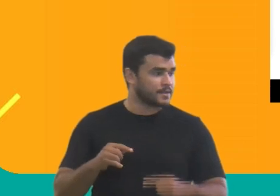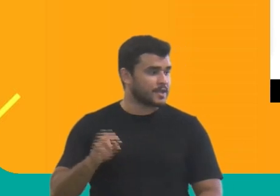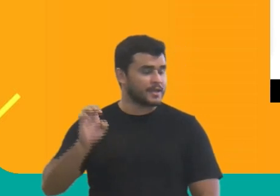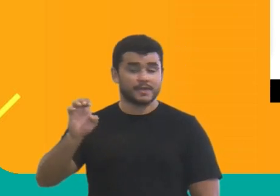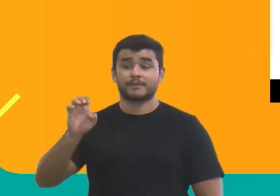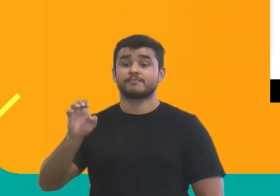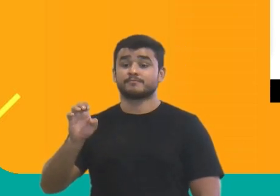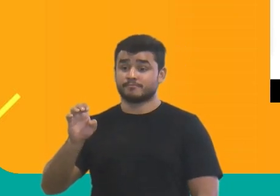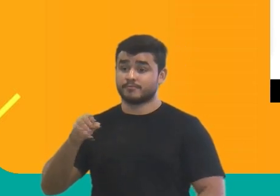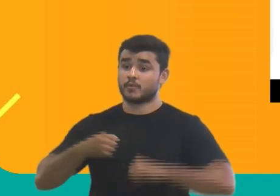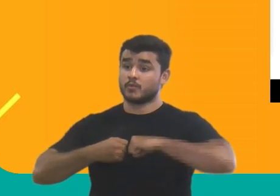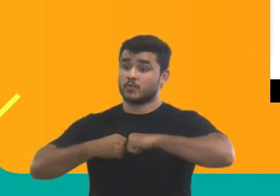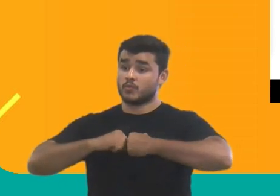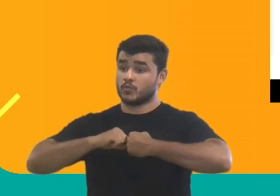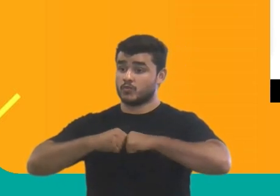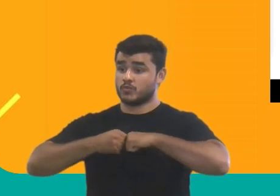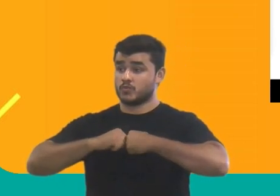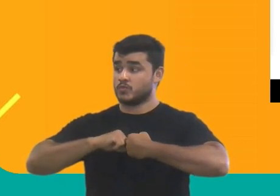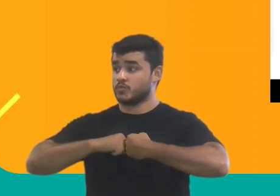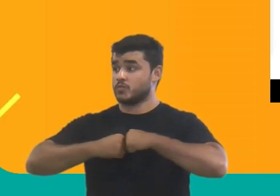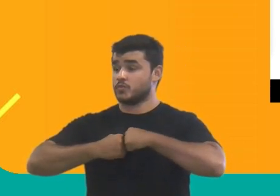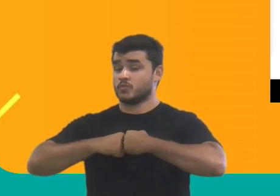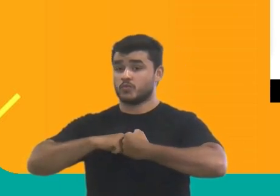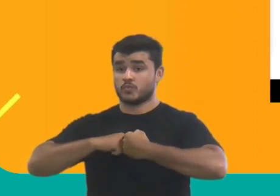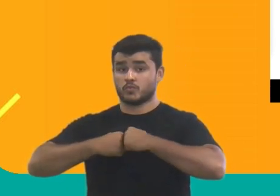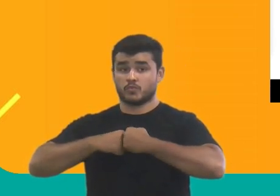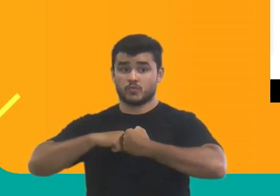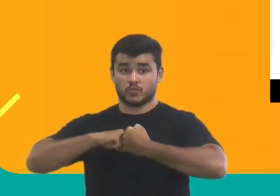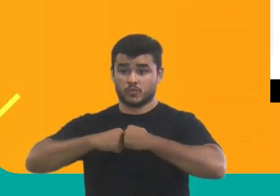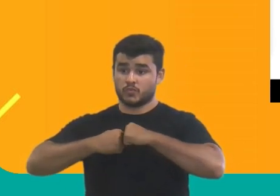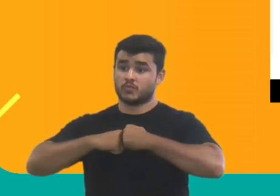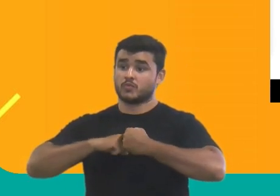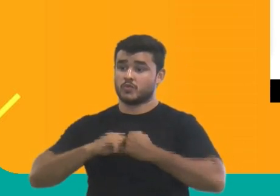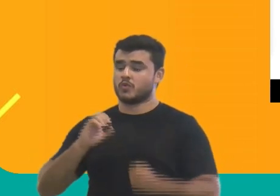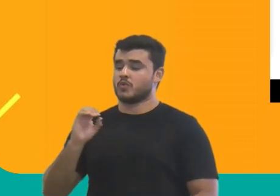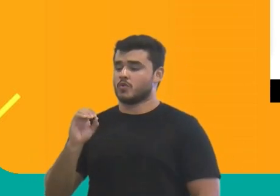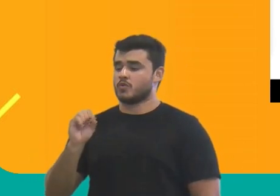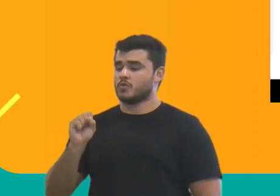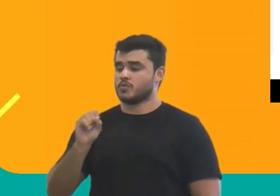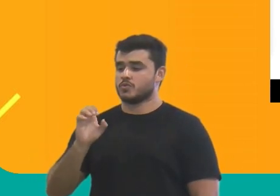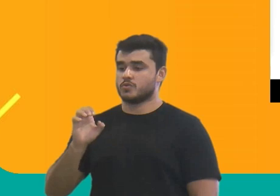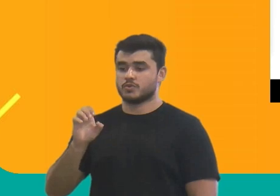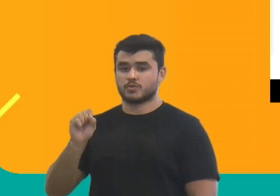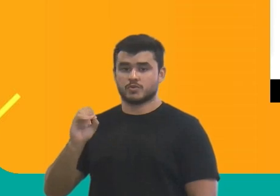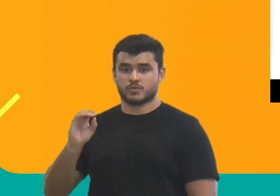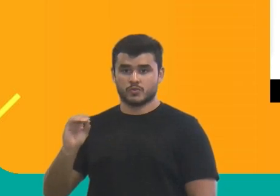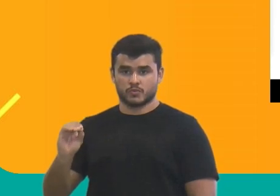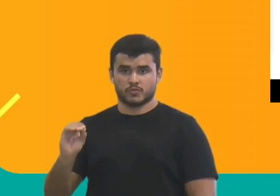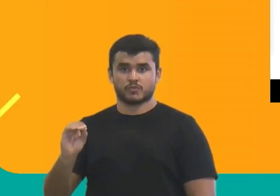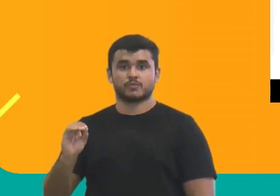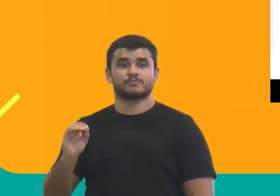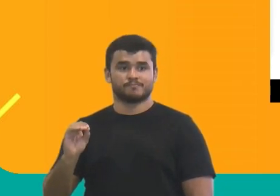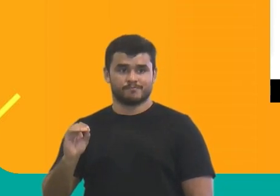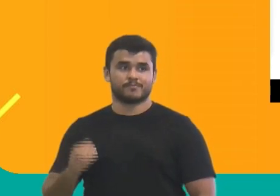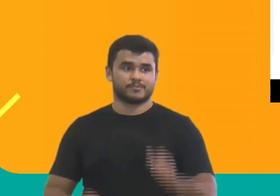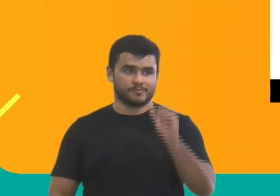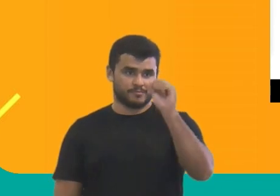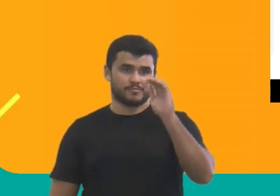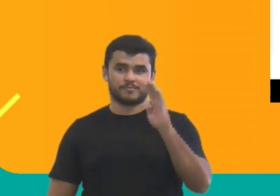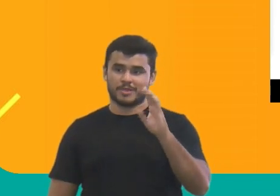Eu tenho o item A, cartilaginoso, B, sanguíneo, C, muscular, D, nervoso e